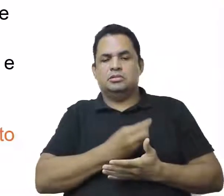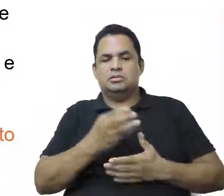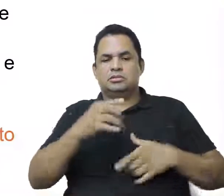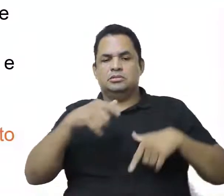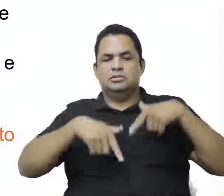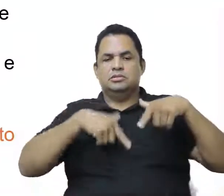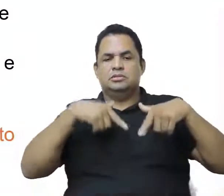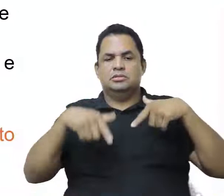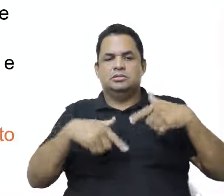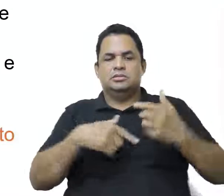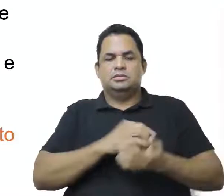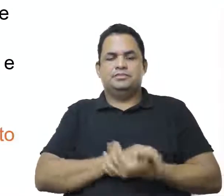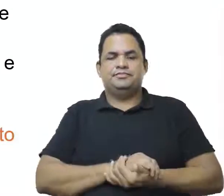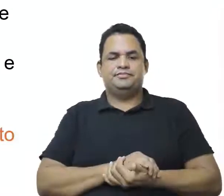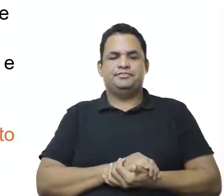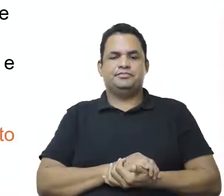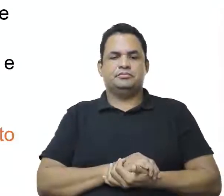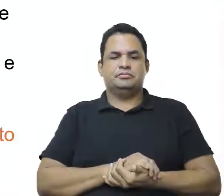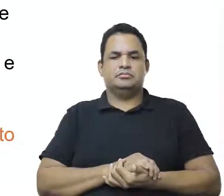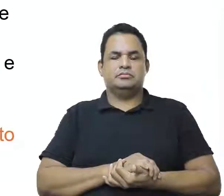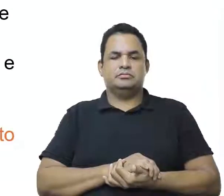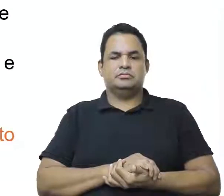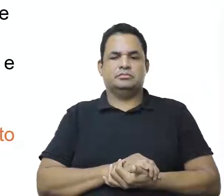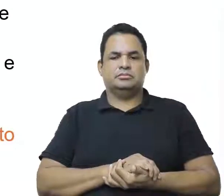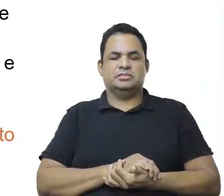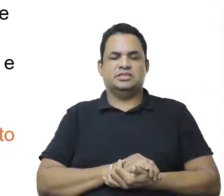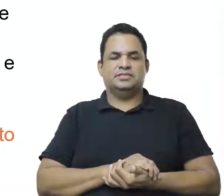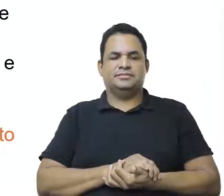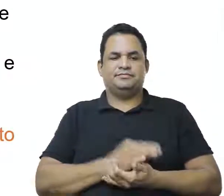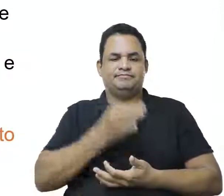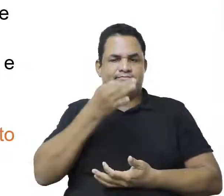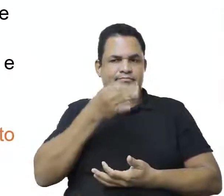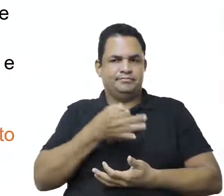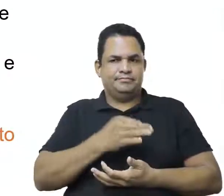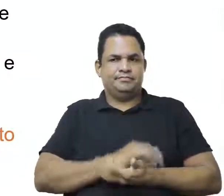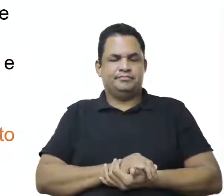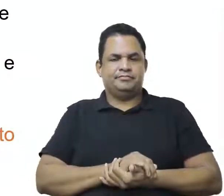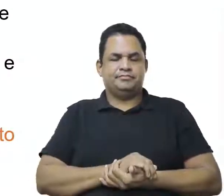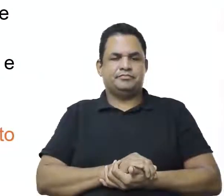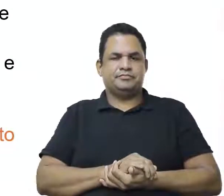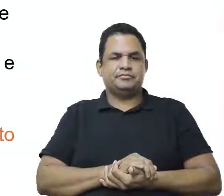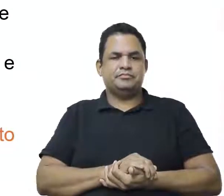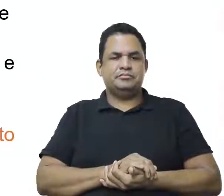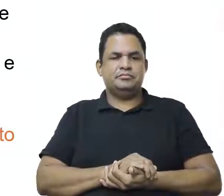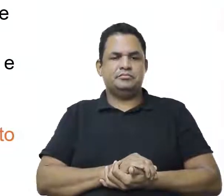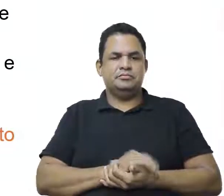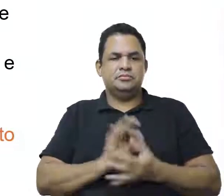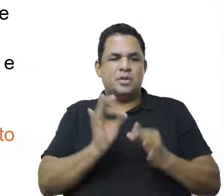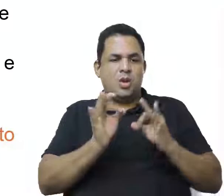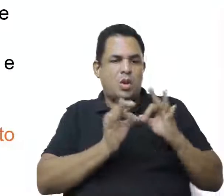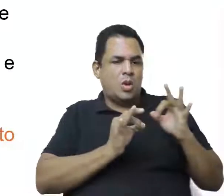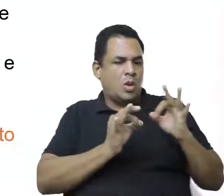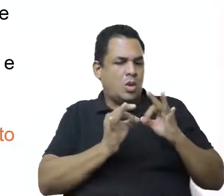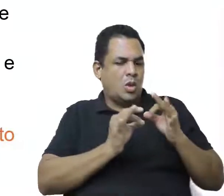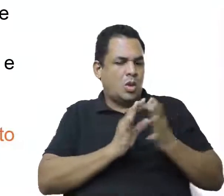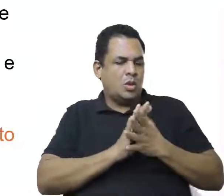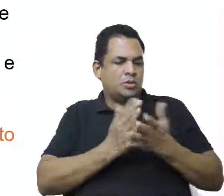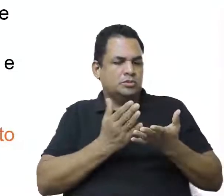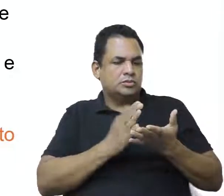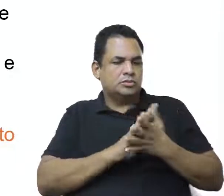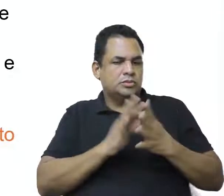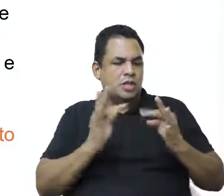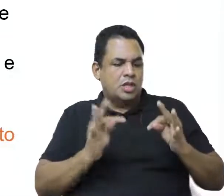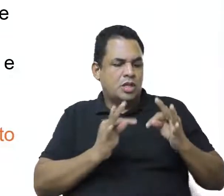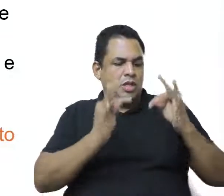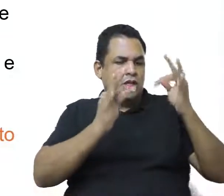Sim, essa é a questão correta. Uma automatização dos processos fabris foi